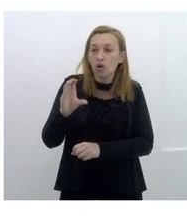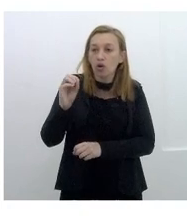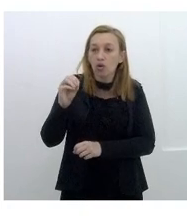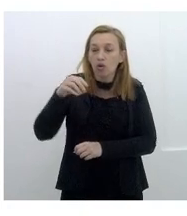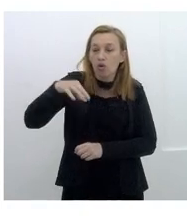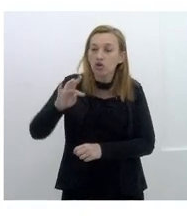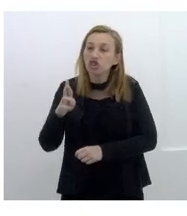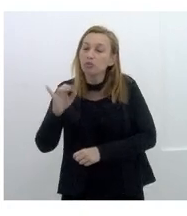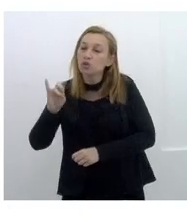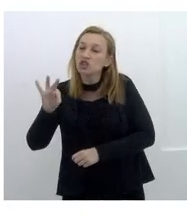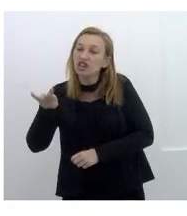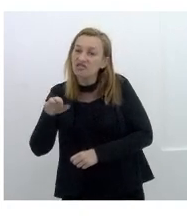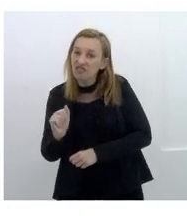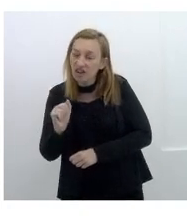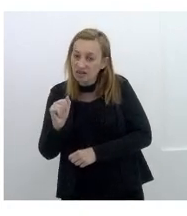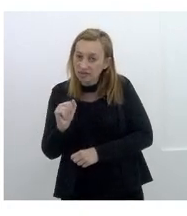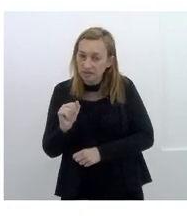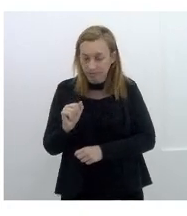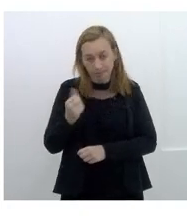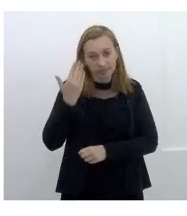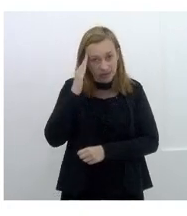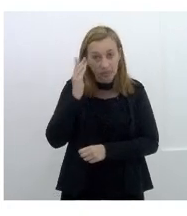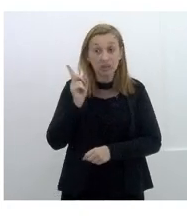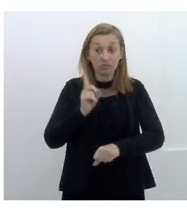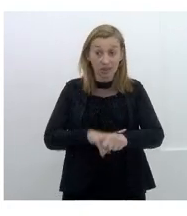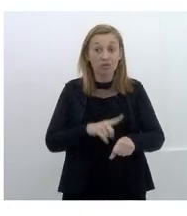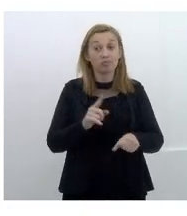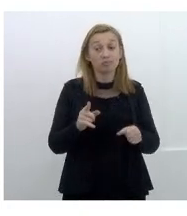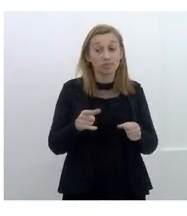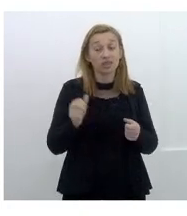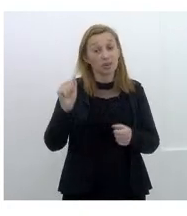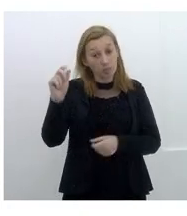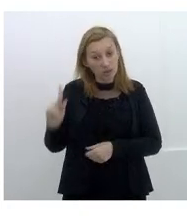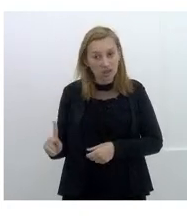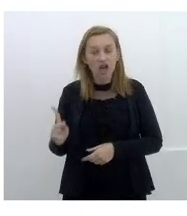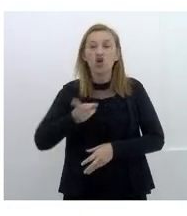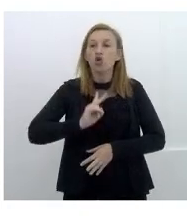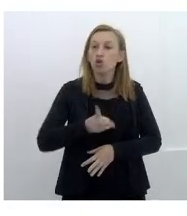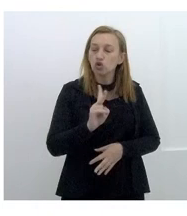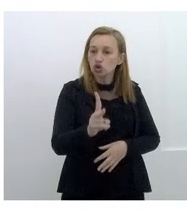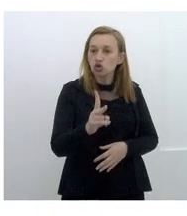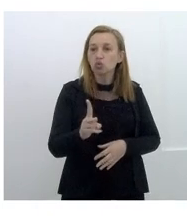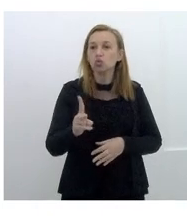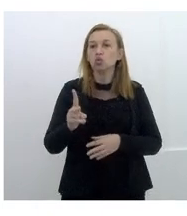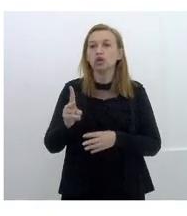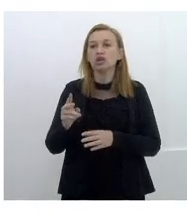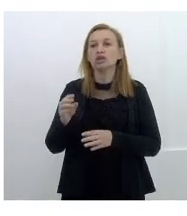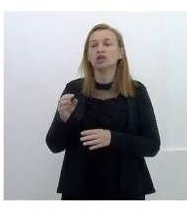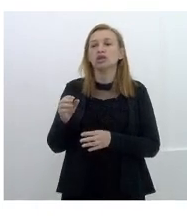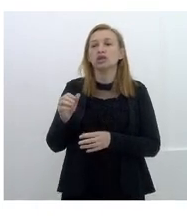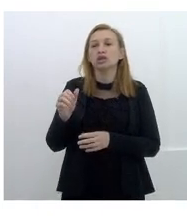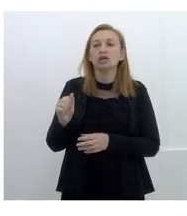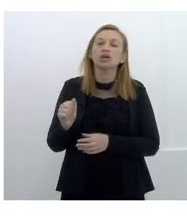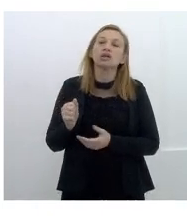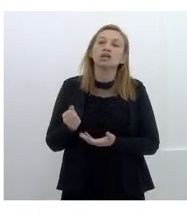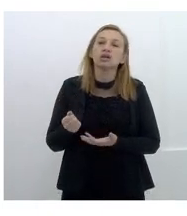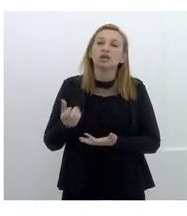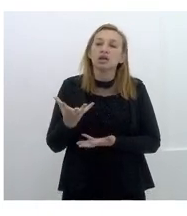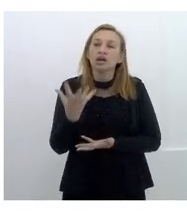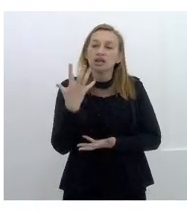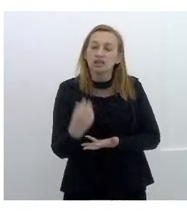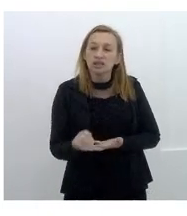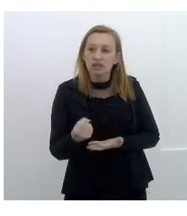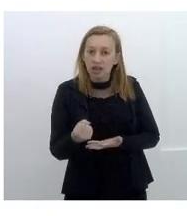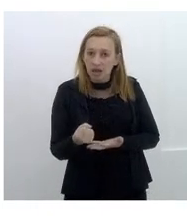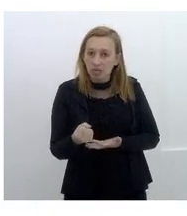contribuição você não contaria o tempo para se aposentar Então você continua contribuindo e você recebe o